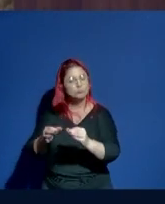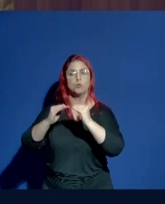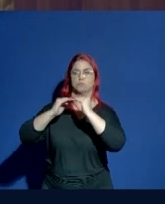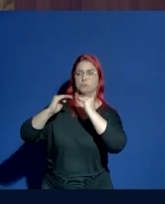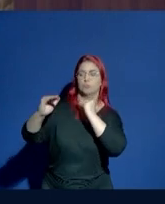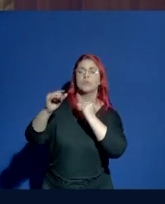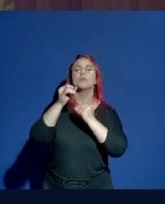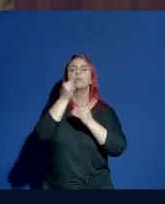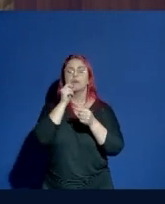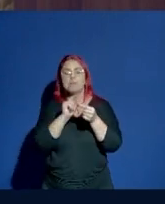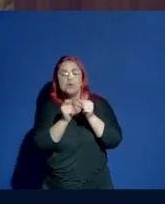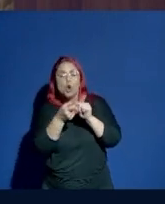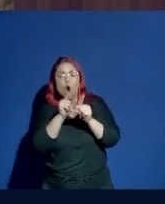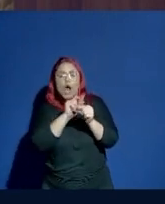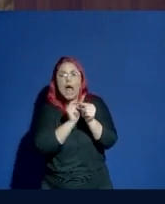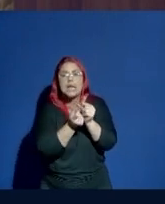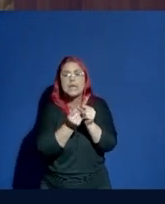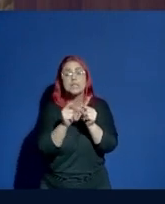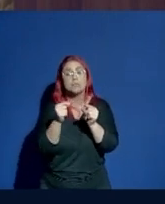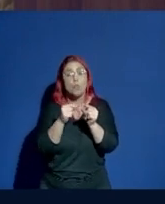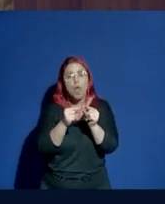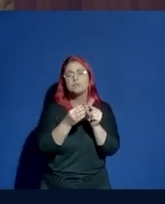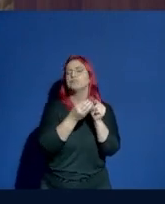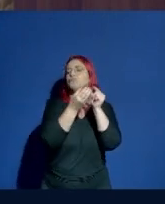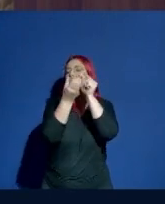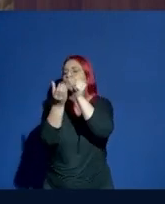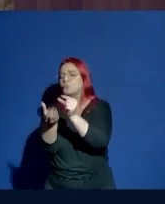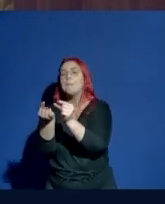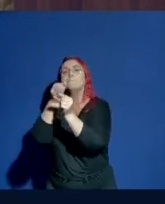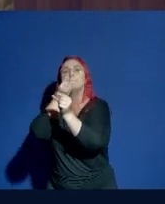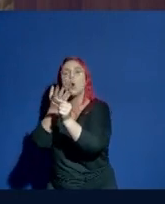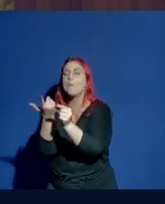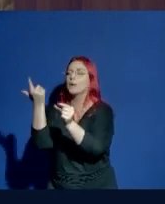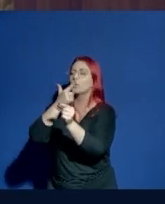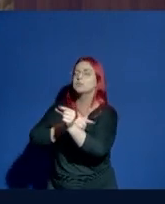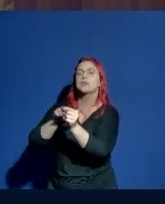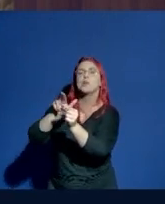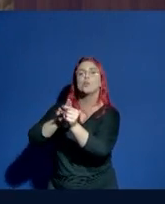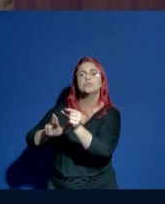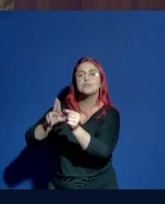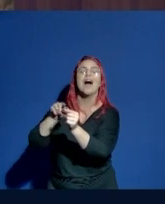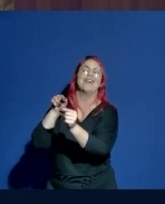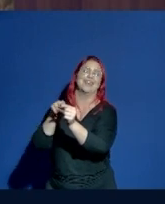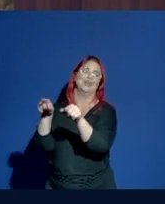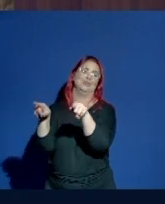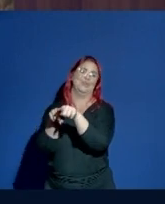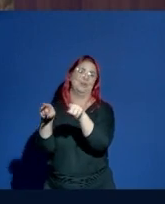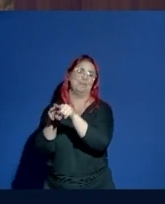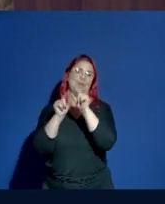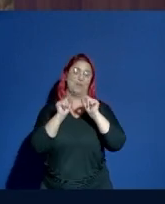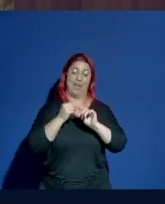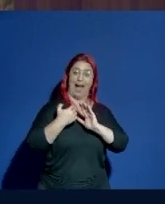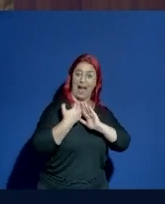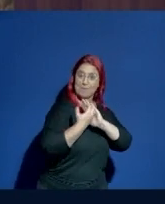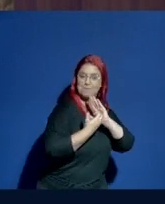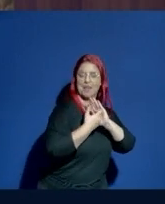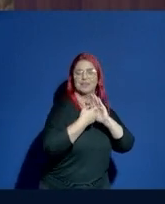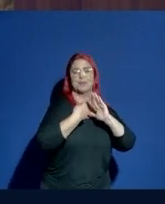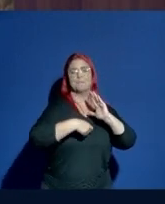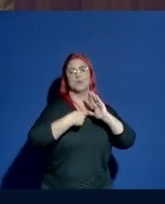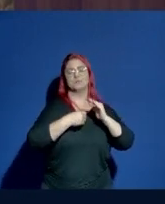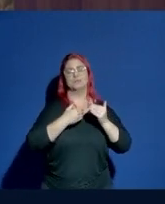aquele micro-organismo está sendo realmente levado na melhor condição de aplicação, isso exige também da indústria